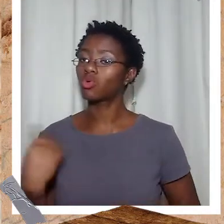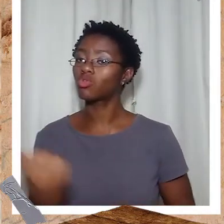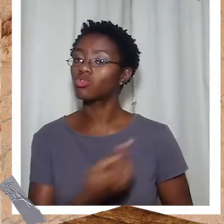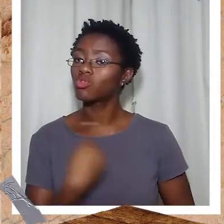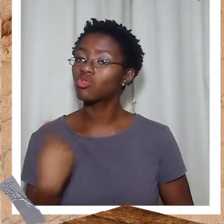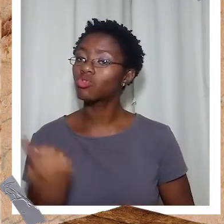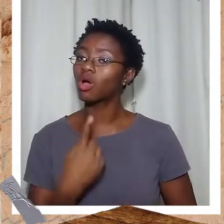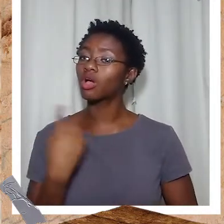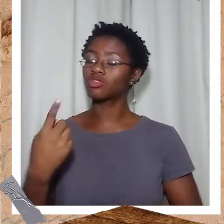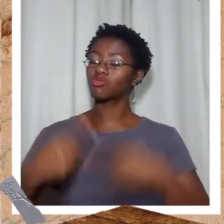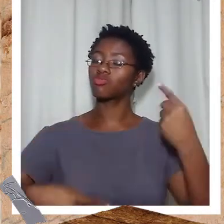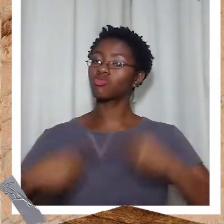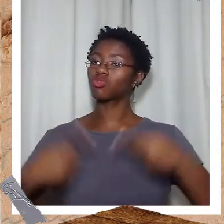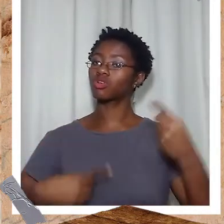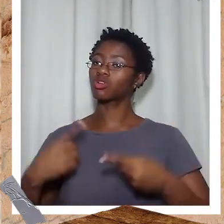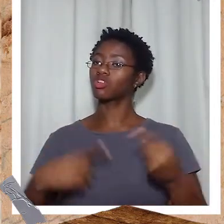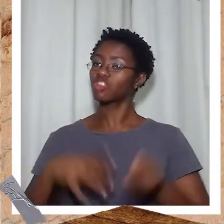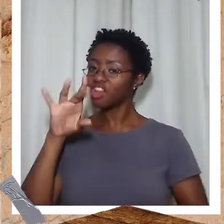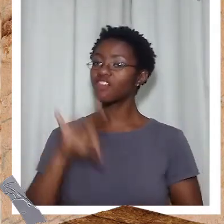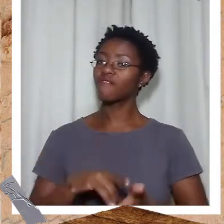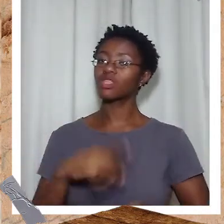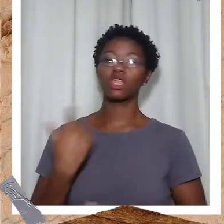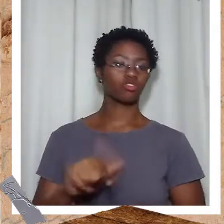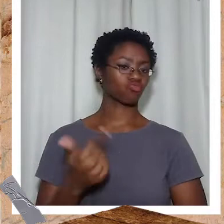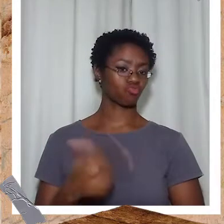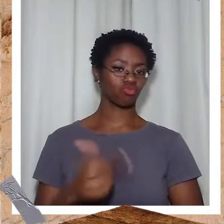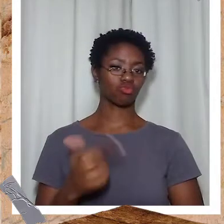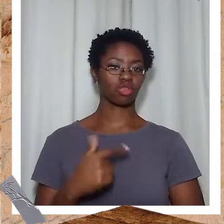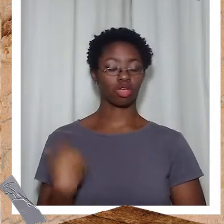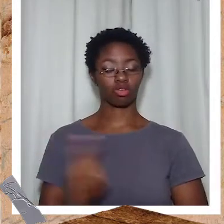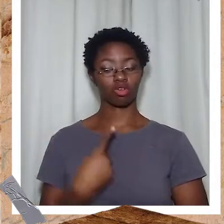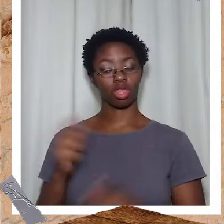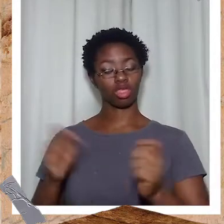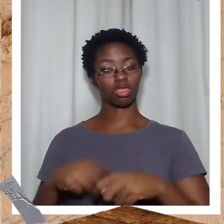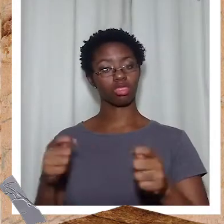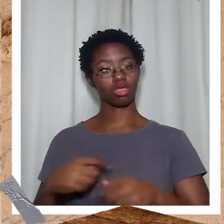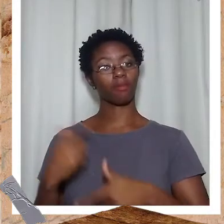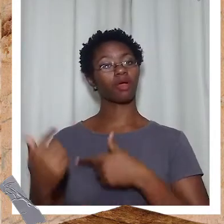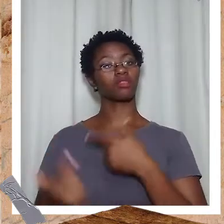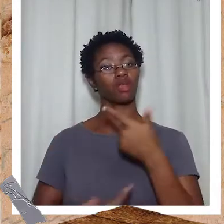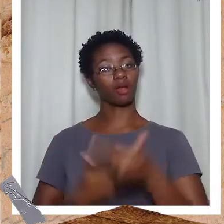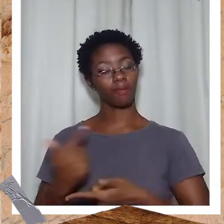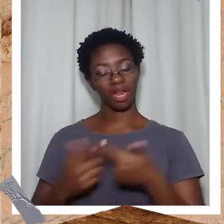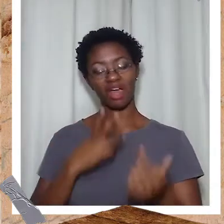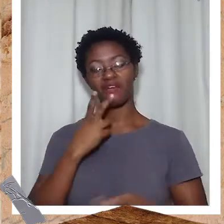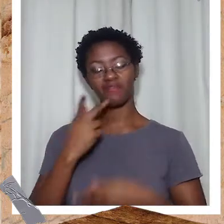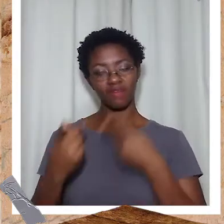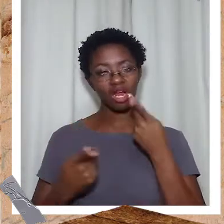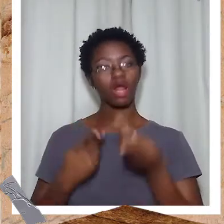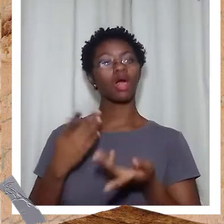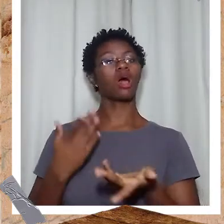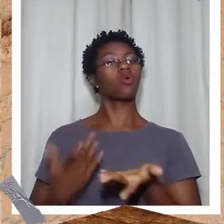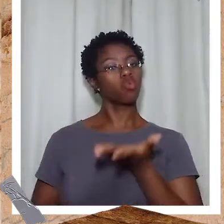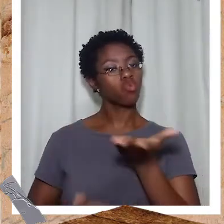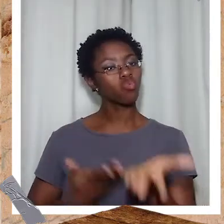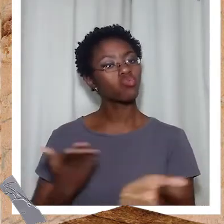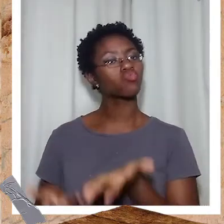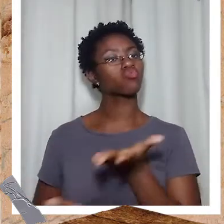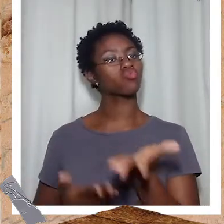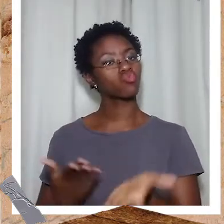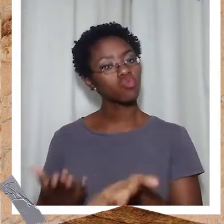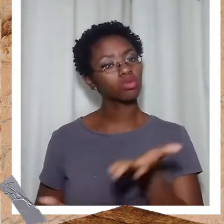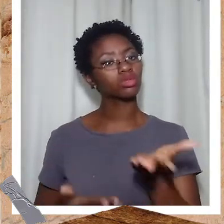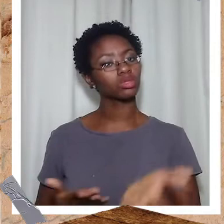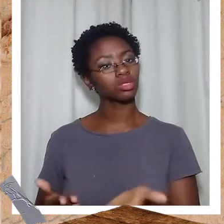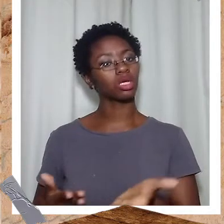tem uma política efetiva onde a gente possa tratar, né, com o devido cuidado e a devida atenção o acervo